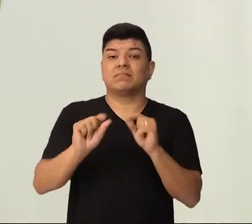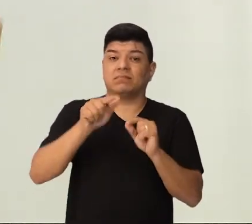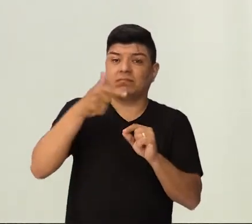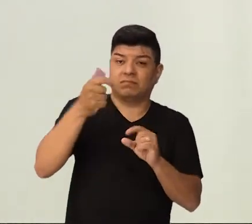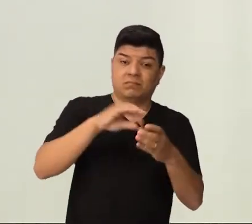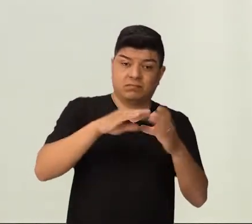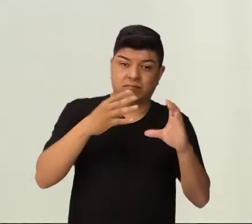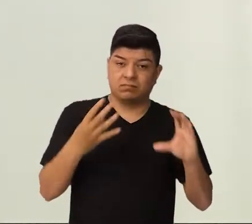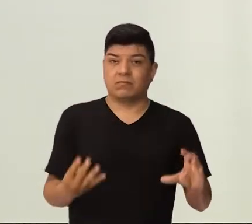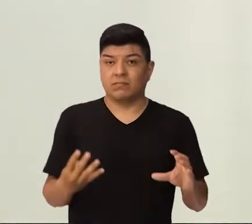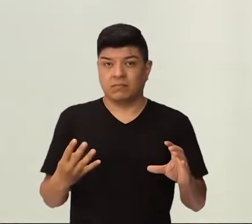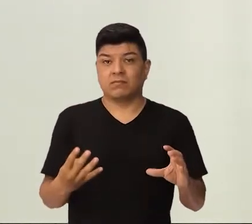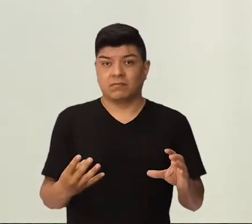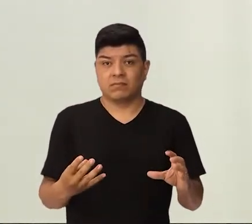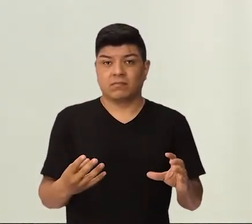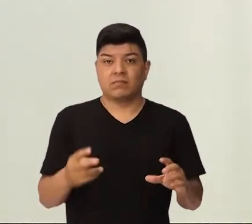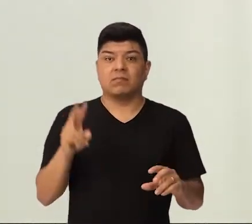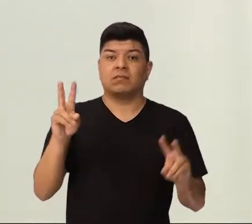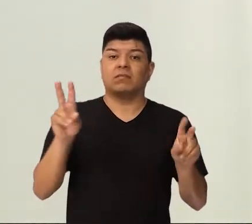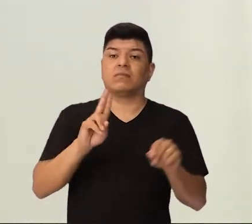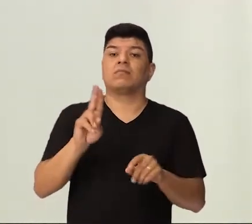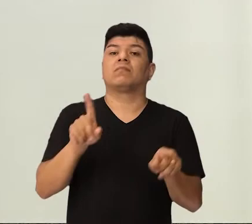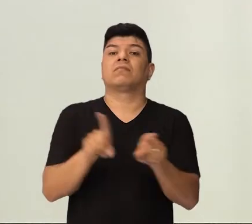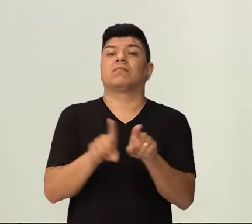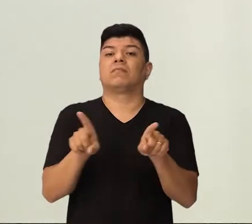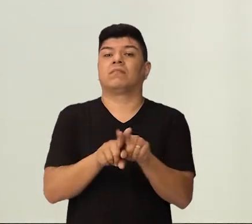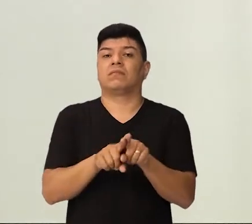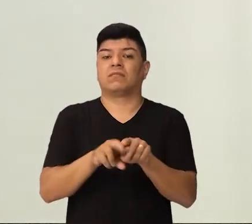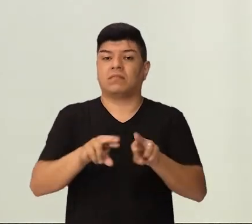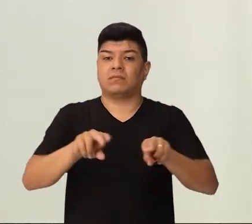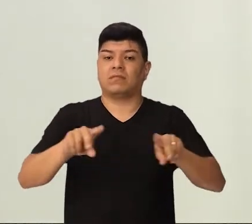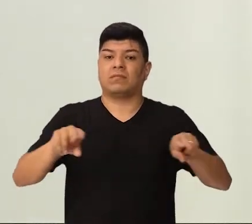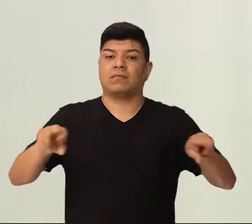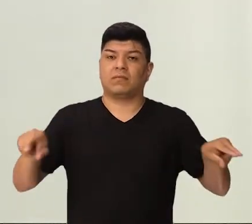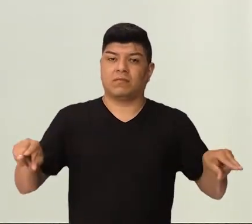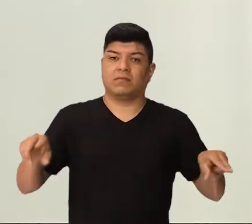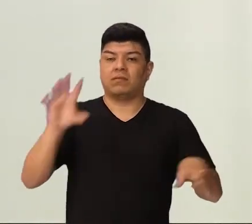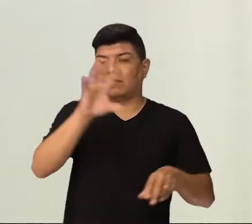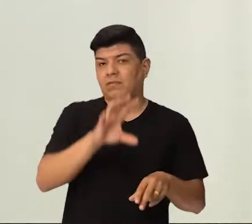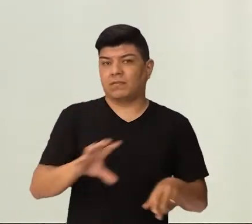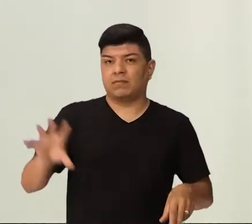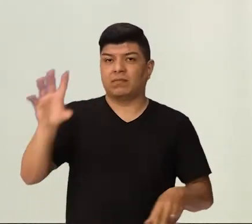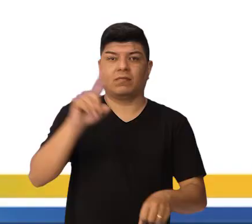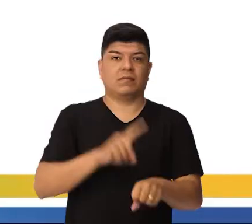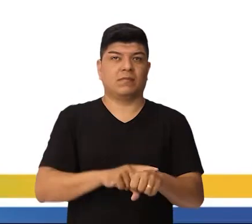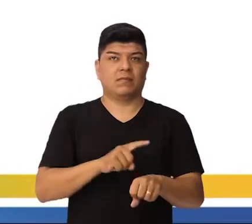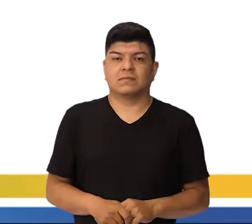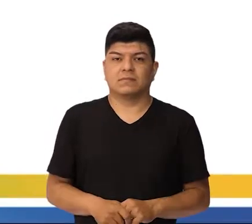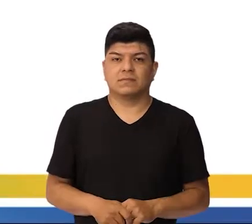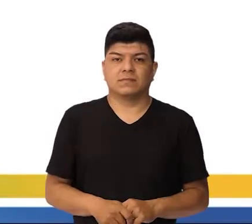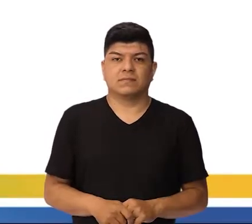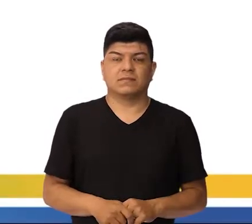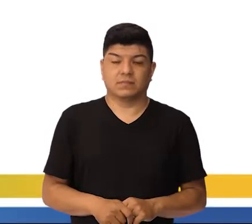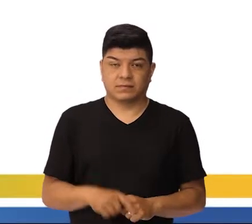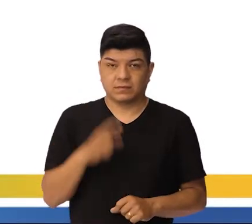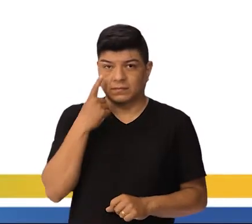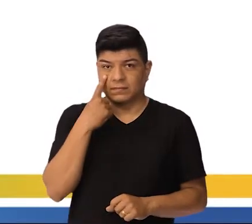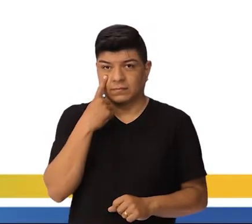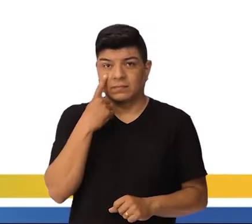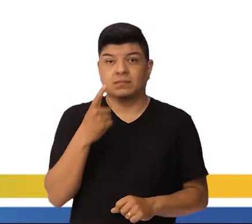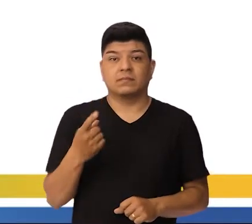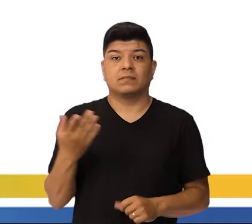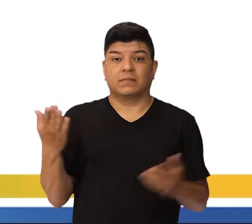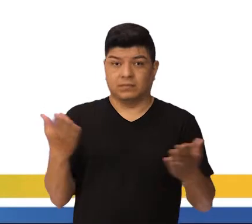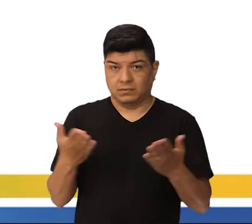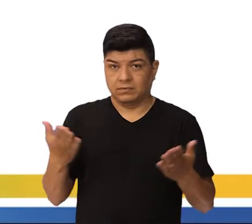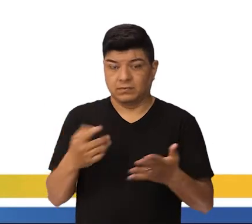outra característica e uma outra denominação. Então essa é a diferença de clima e de tempo. Então olha só, vamos agora ver